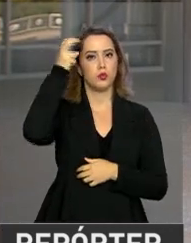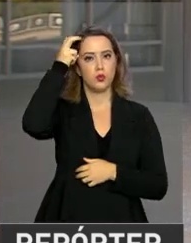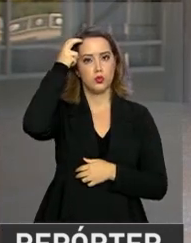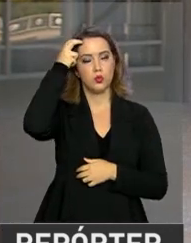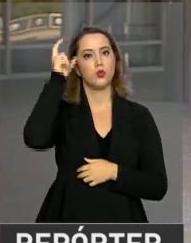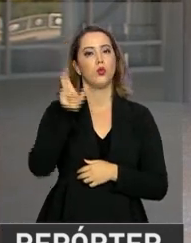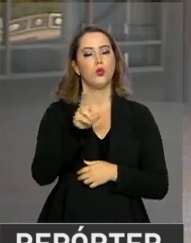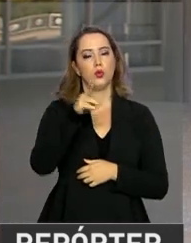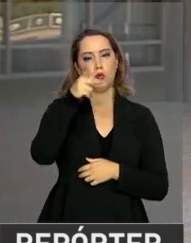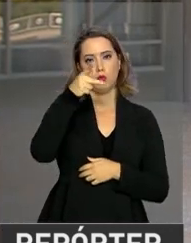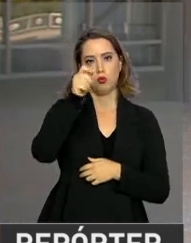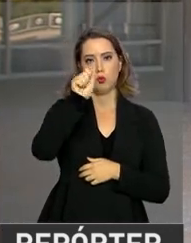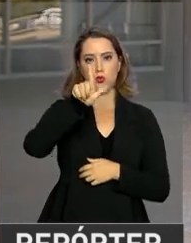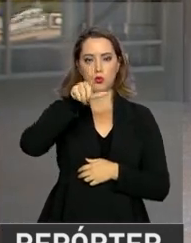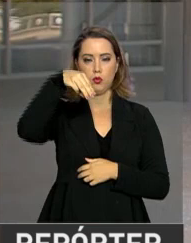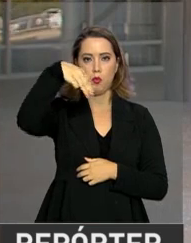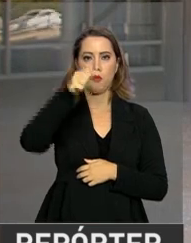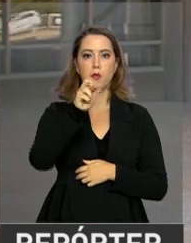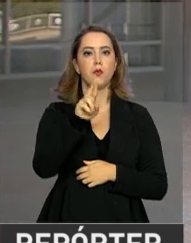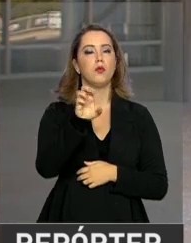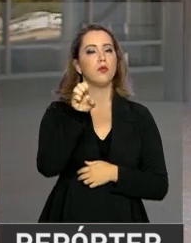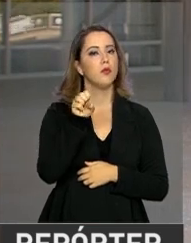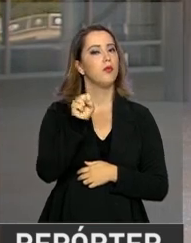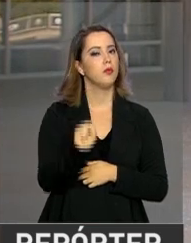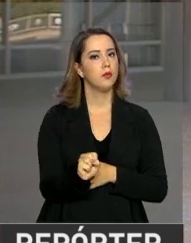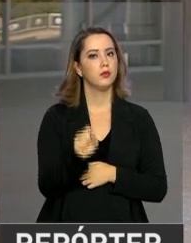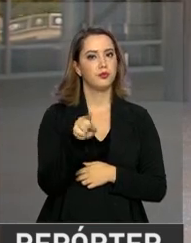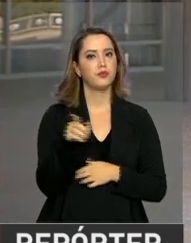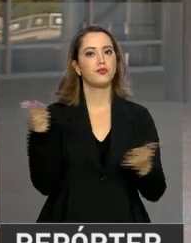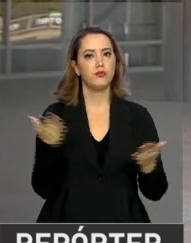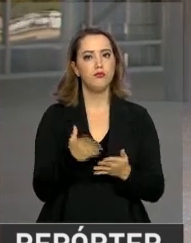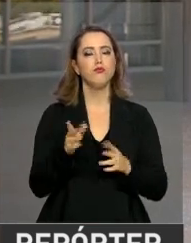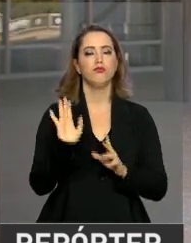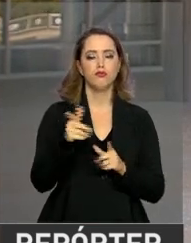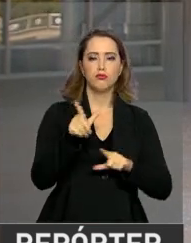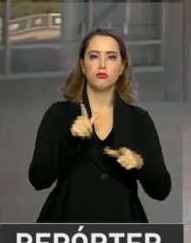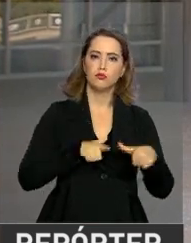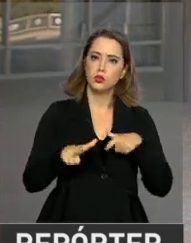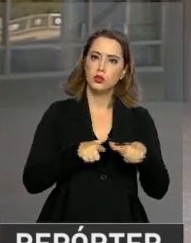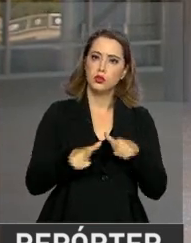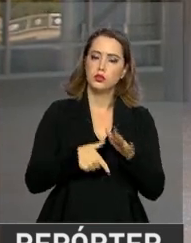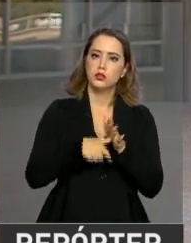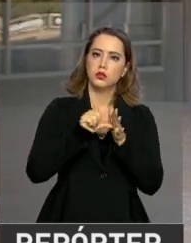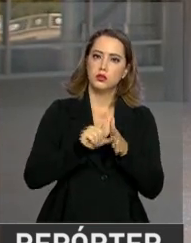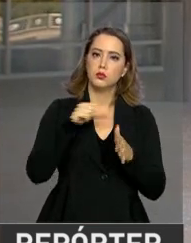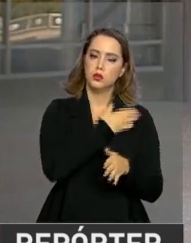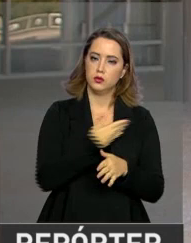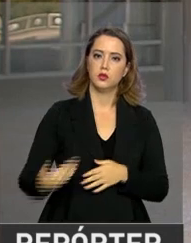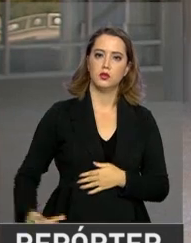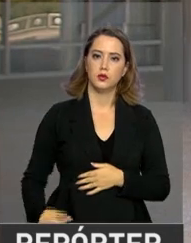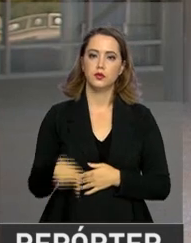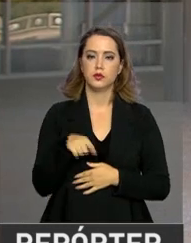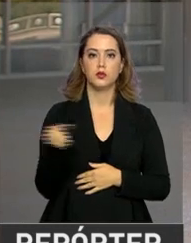foi professor da Universidade Federal da Bahia e atualmente atua como consultor na área pública. E o